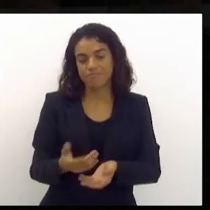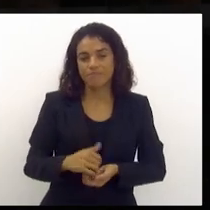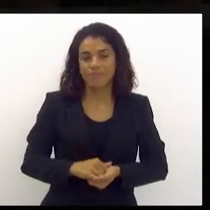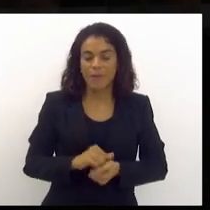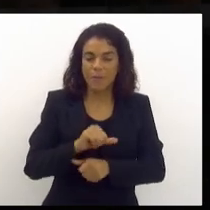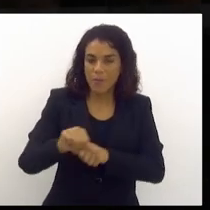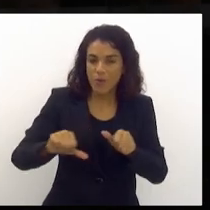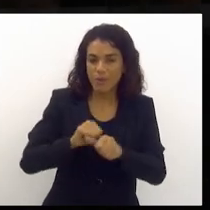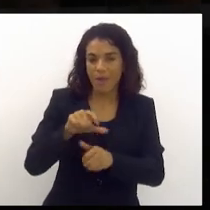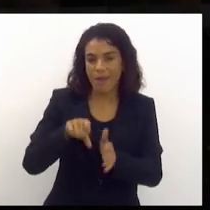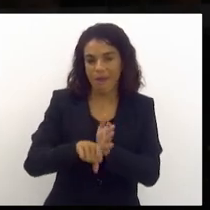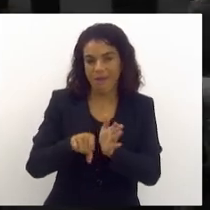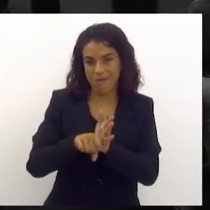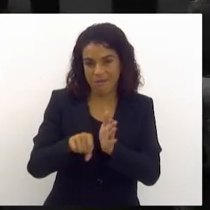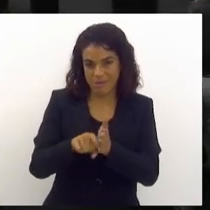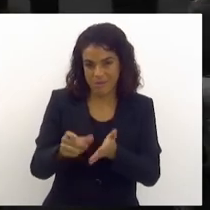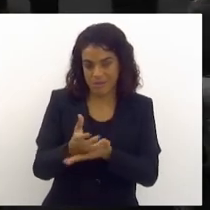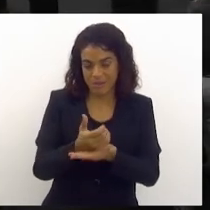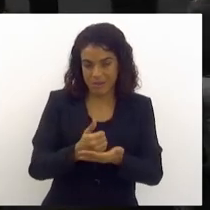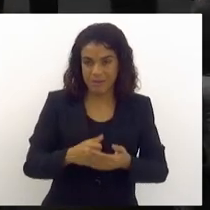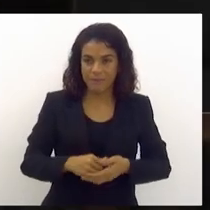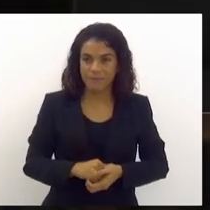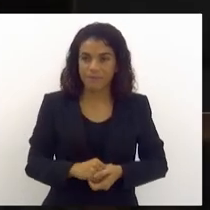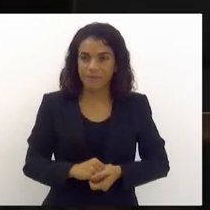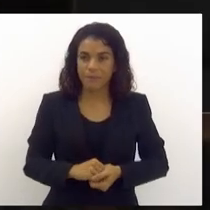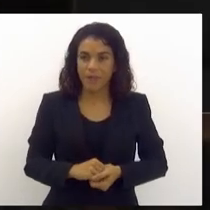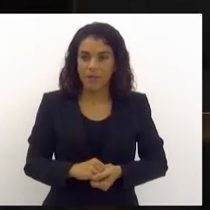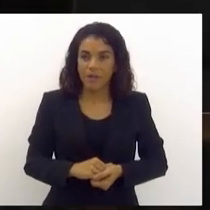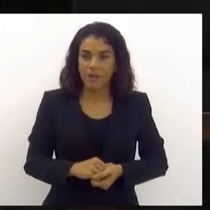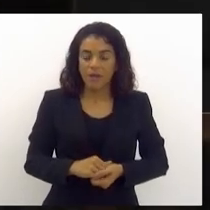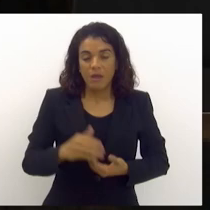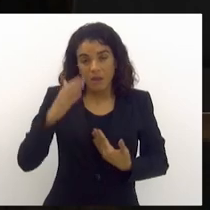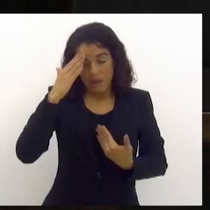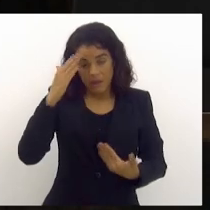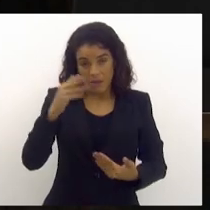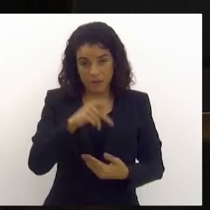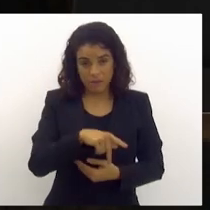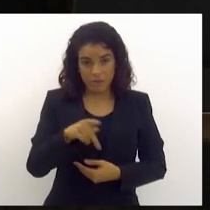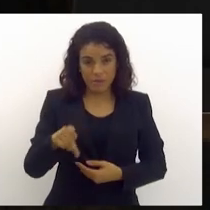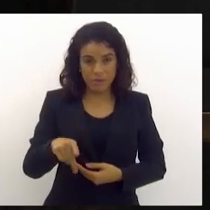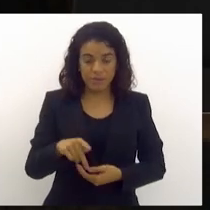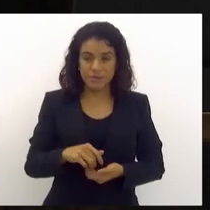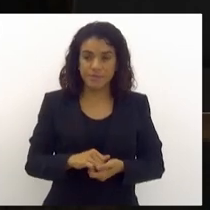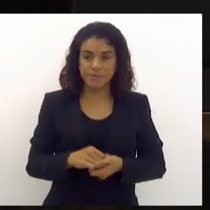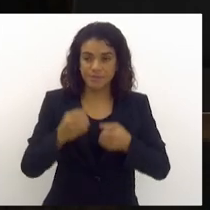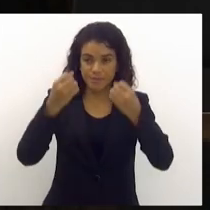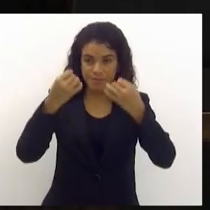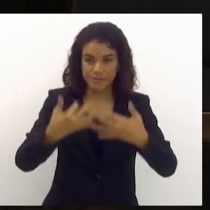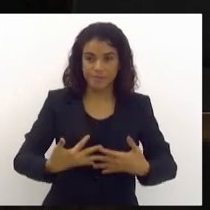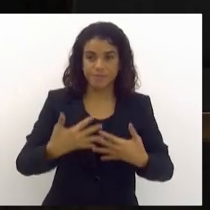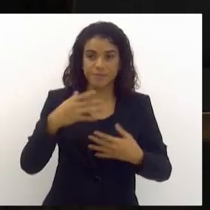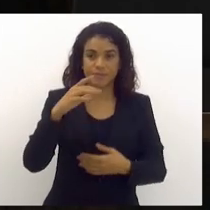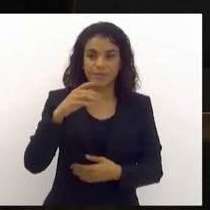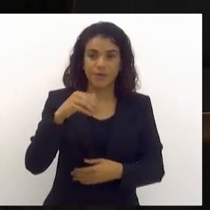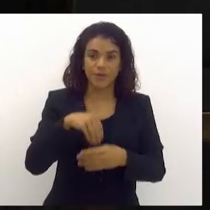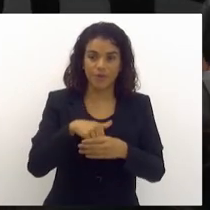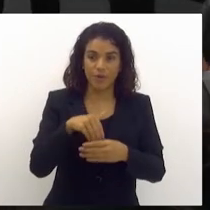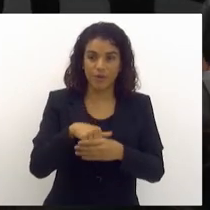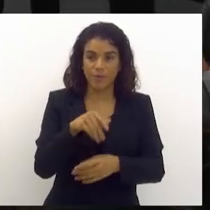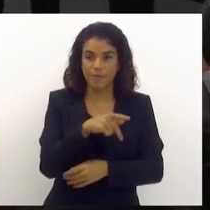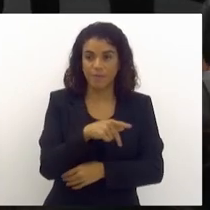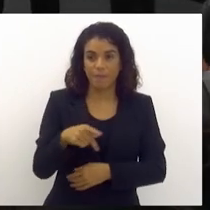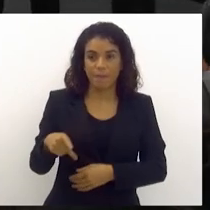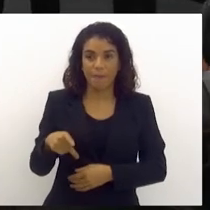tema. Muito obrigado, presidente. Senhor presidente, eu que agradeço, professor Josemar, para a declaração de voto. Declaração, tá, de voto, por presidente. Favor.